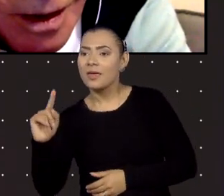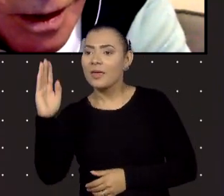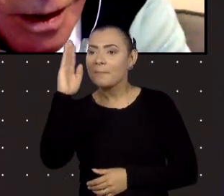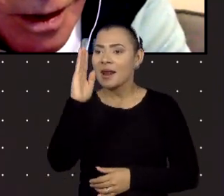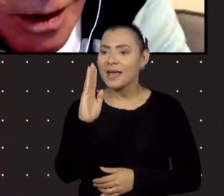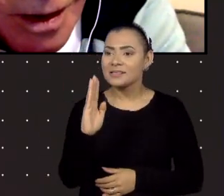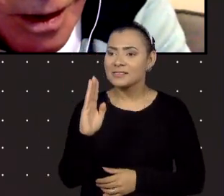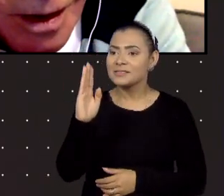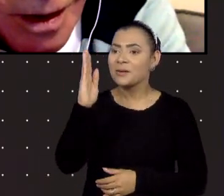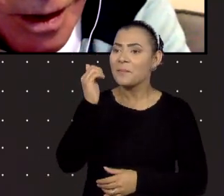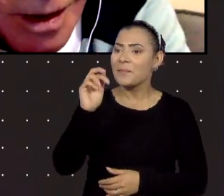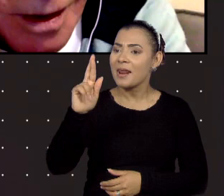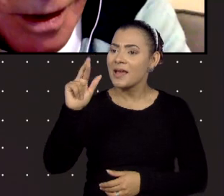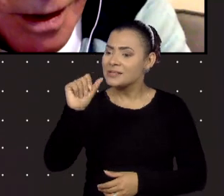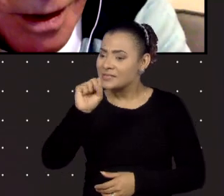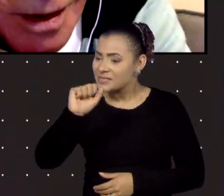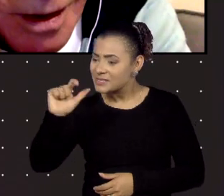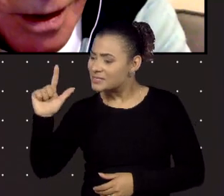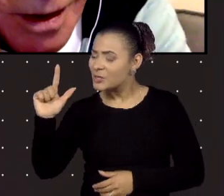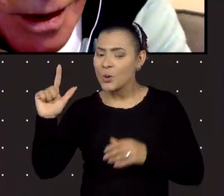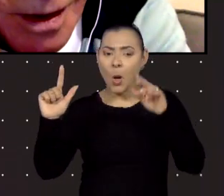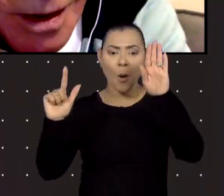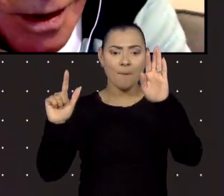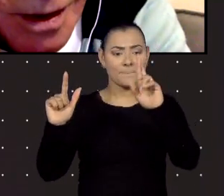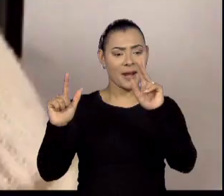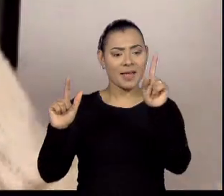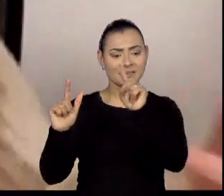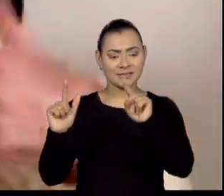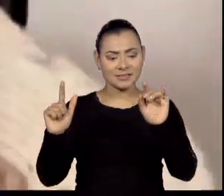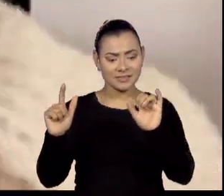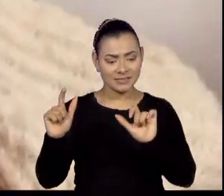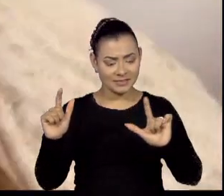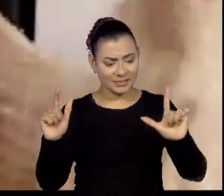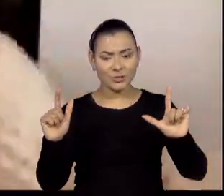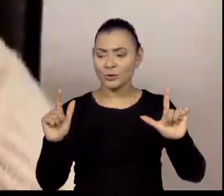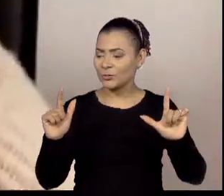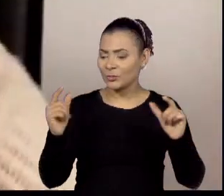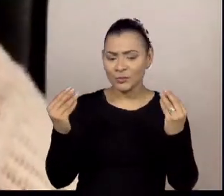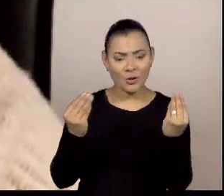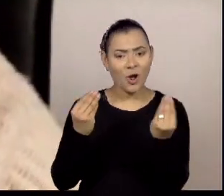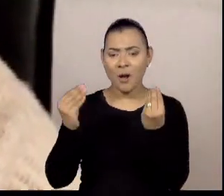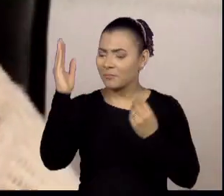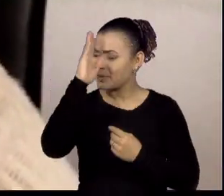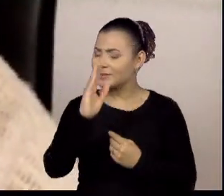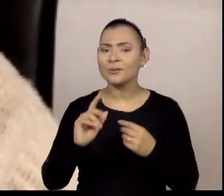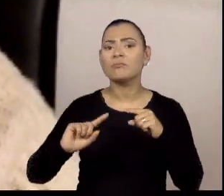o Brasil mundial, o Brasil mundo, o Brasil planeta Terra.